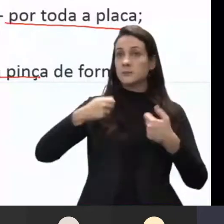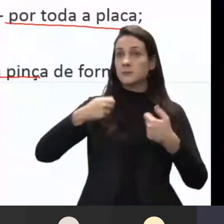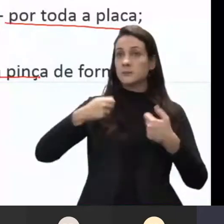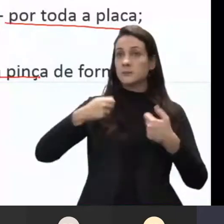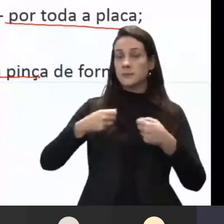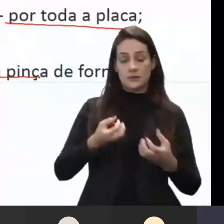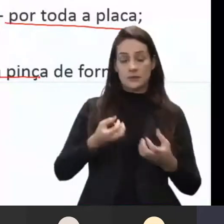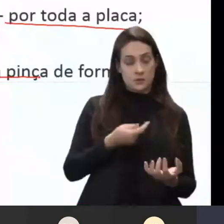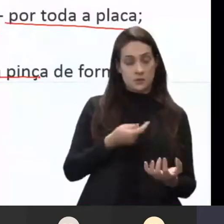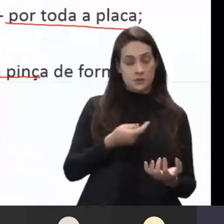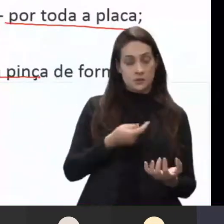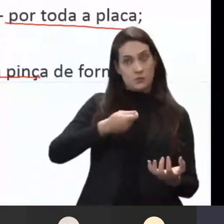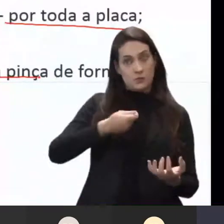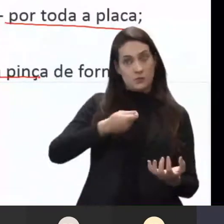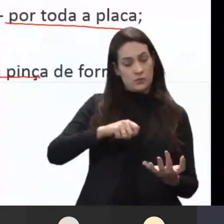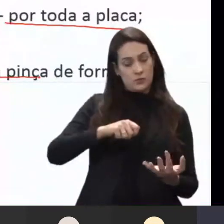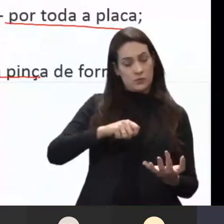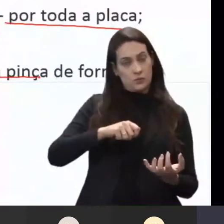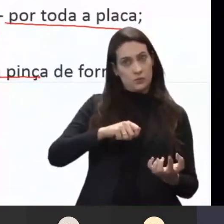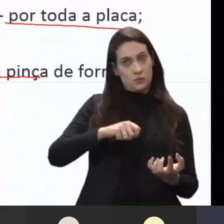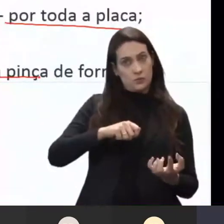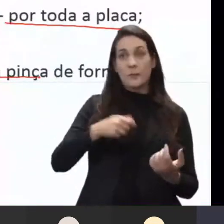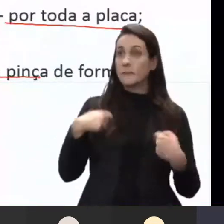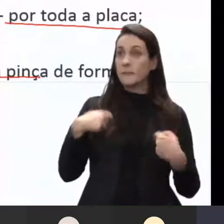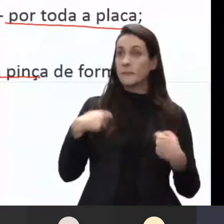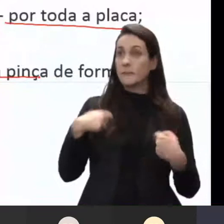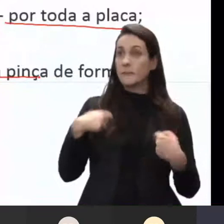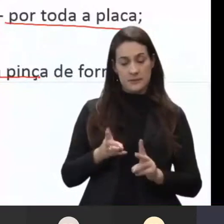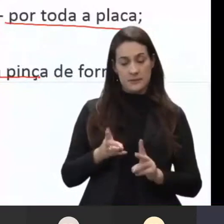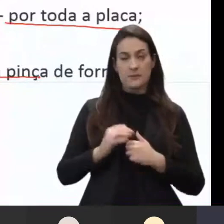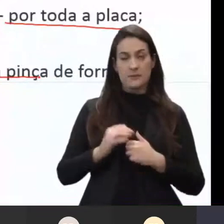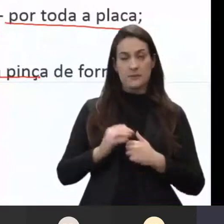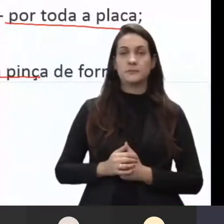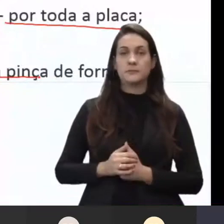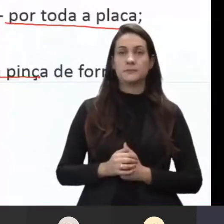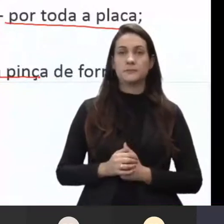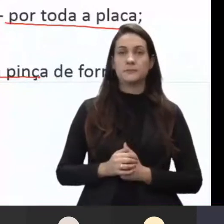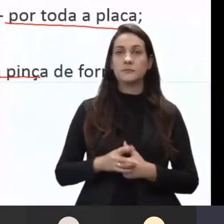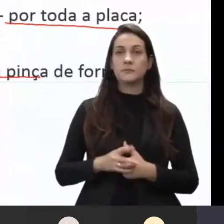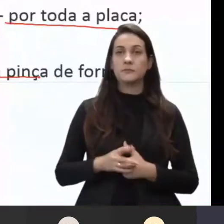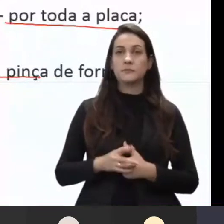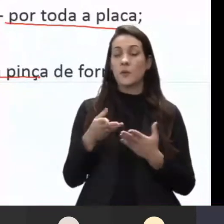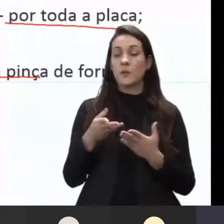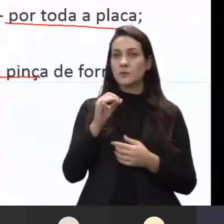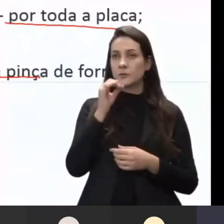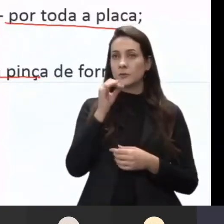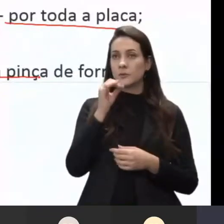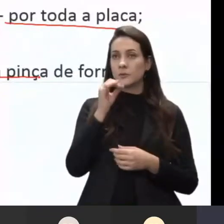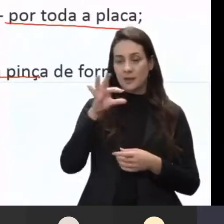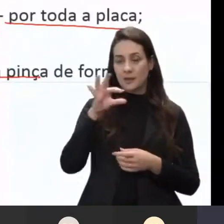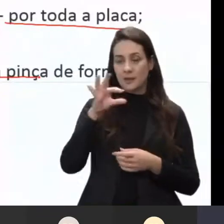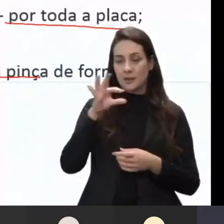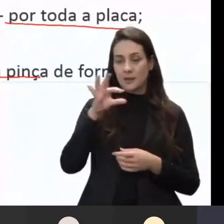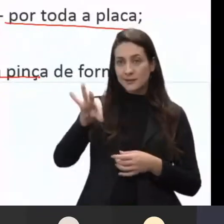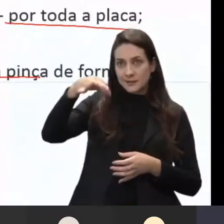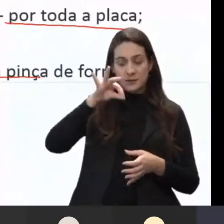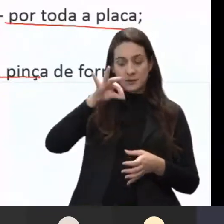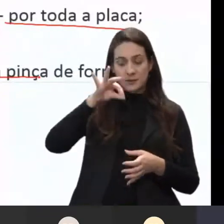Então, do mesmo jeito que você flamba a alça bacteriológica, você também irá flambar a pinça. E aí, então, vai colocar